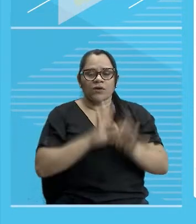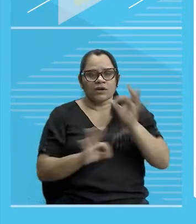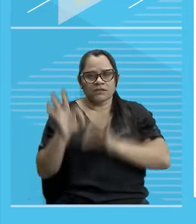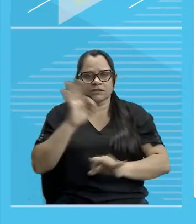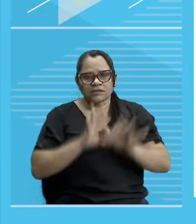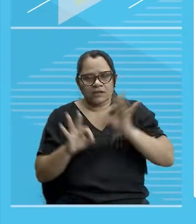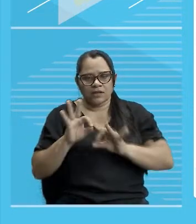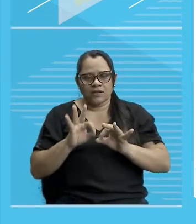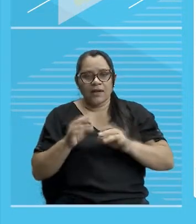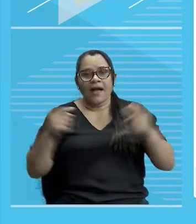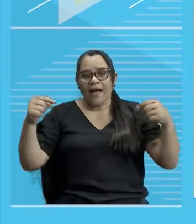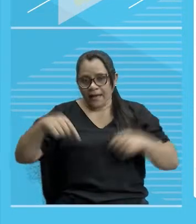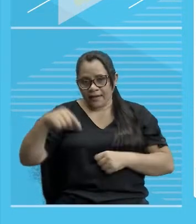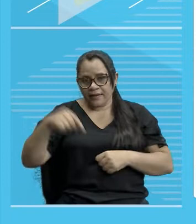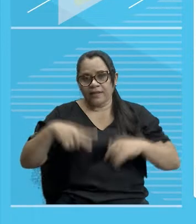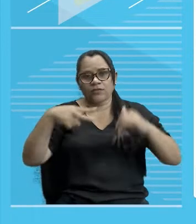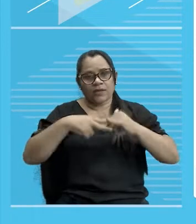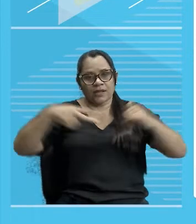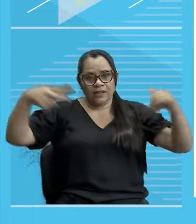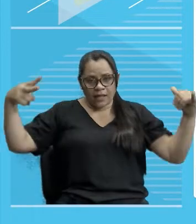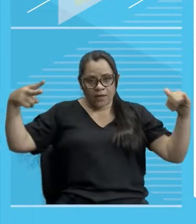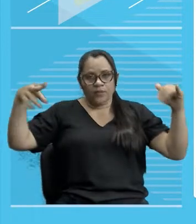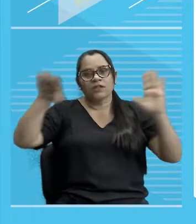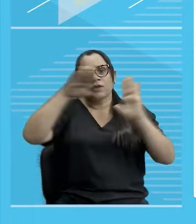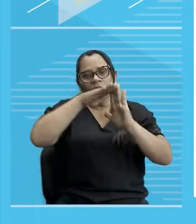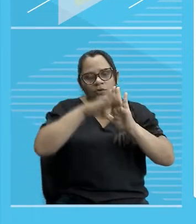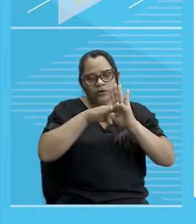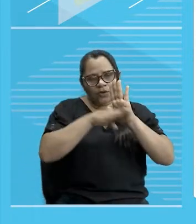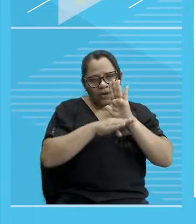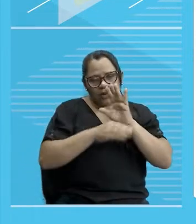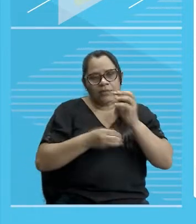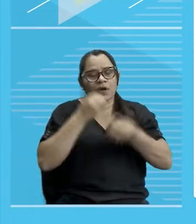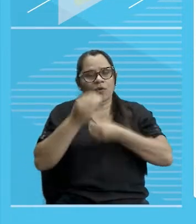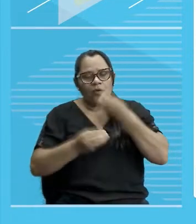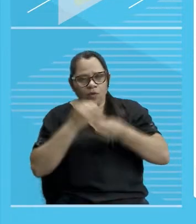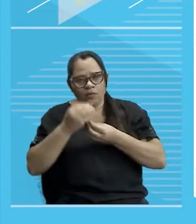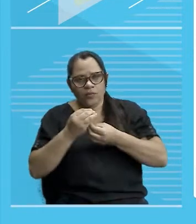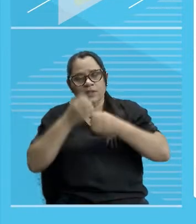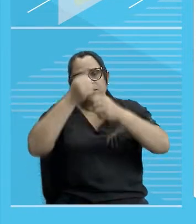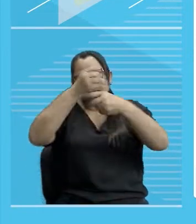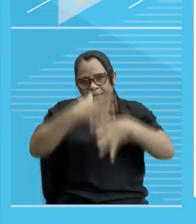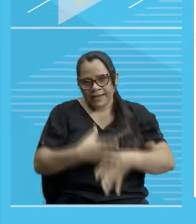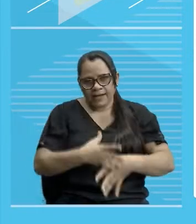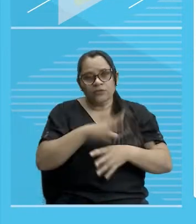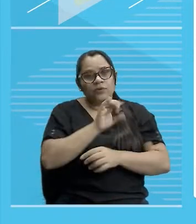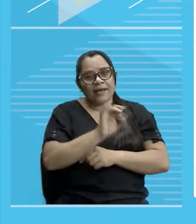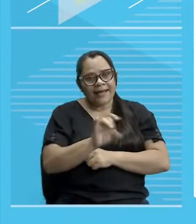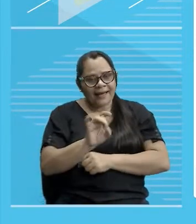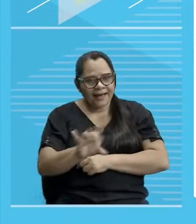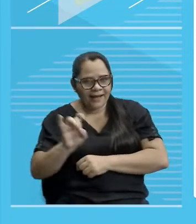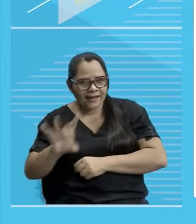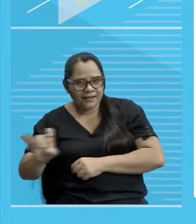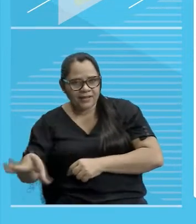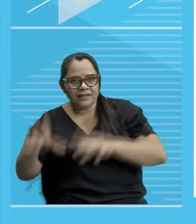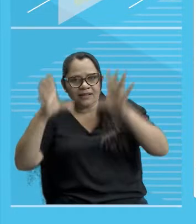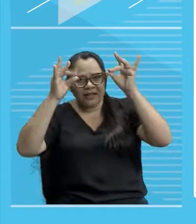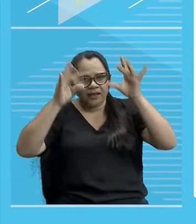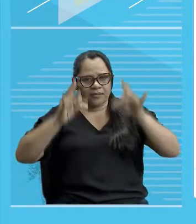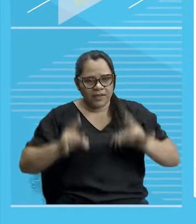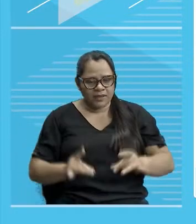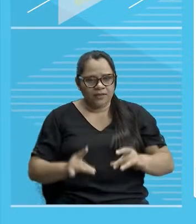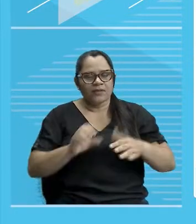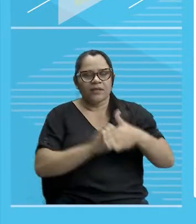quando é as férias de cada funcionário para empresa não tem prejuízo ou processos trabalhistas